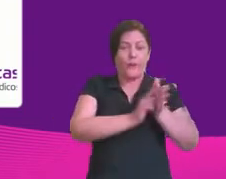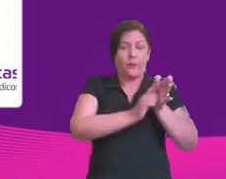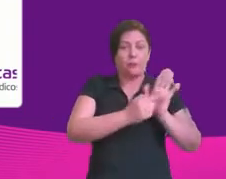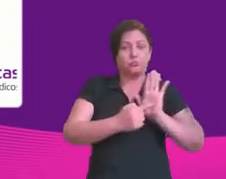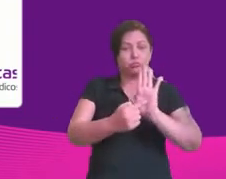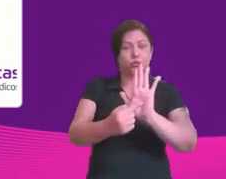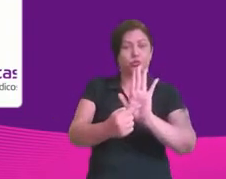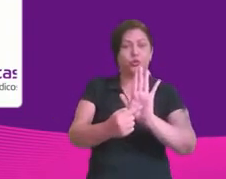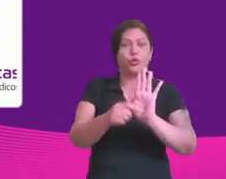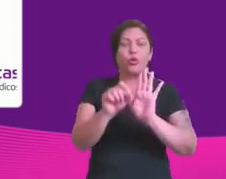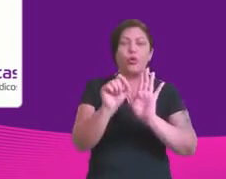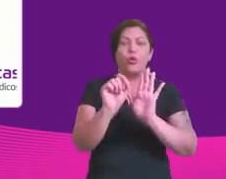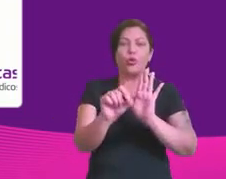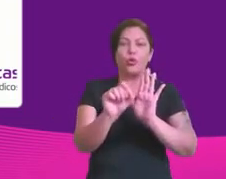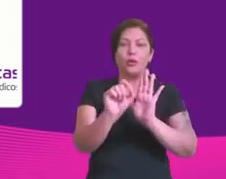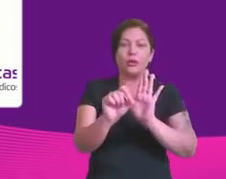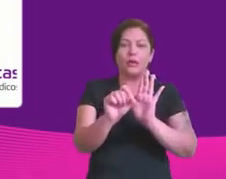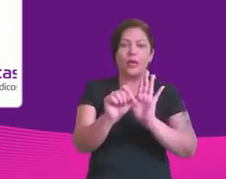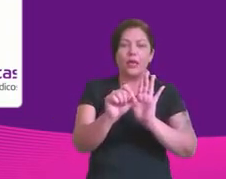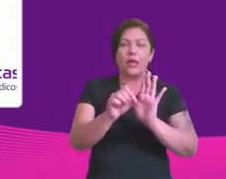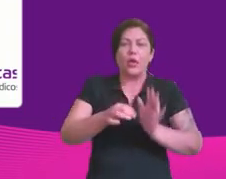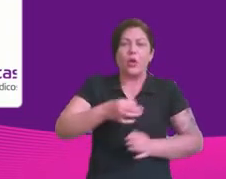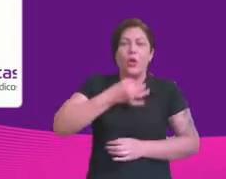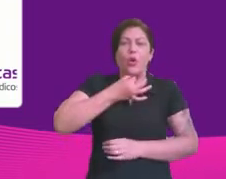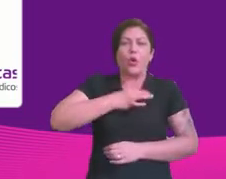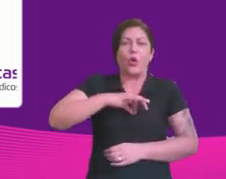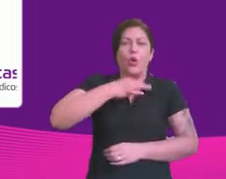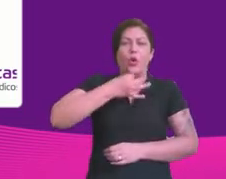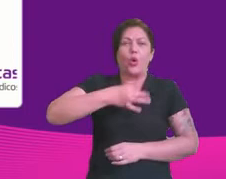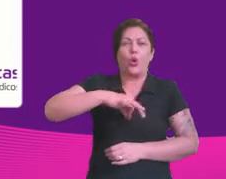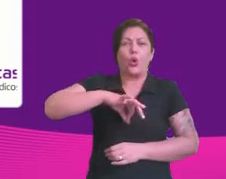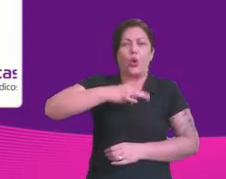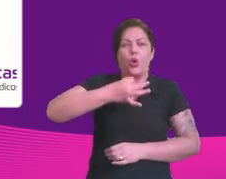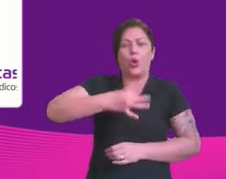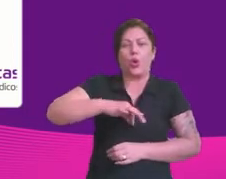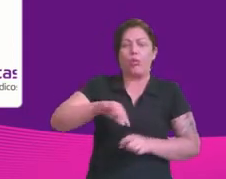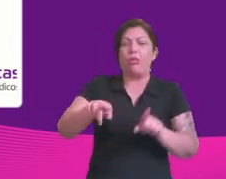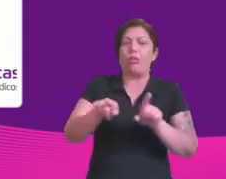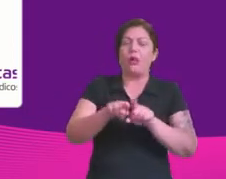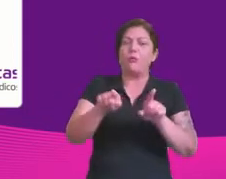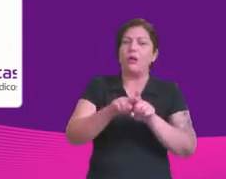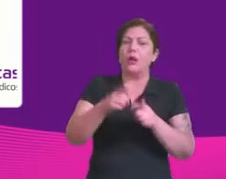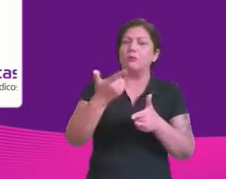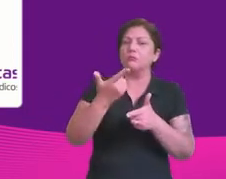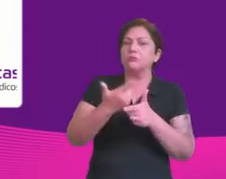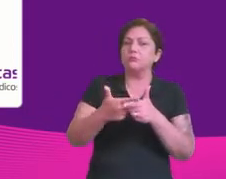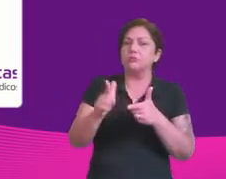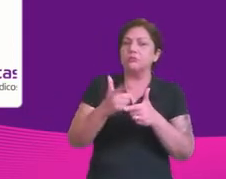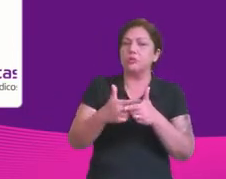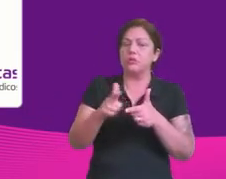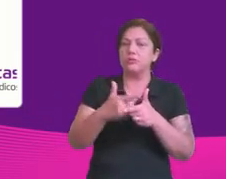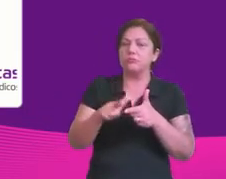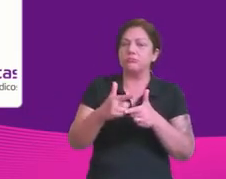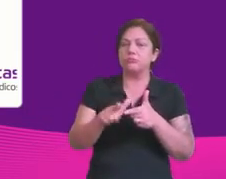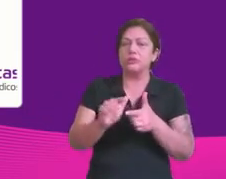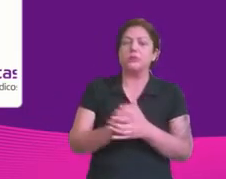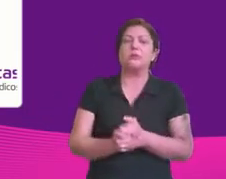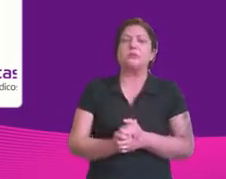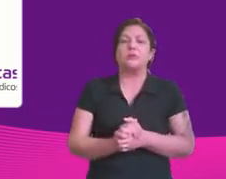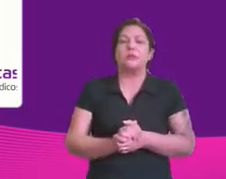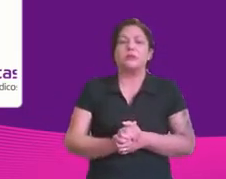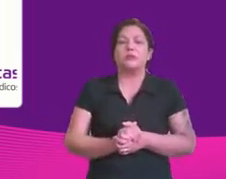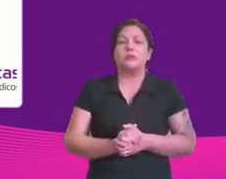esofagite erosiva por refluxo, né? Tinha algumas lesões relacionadas a essa esofagite,